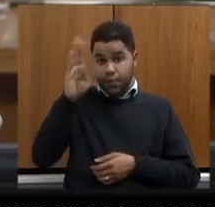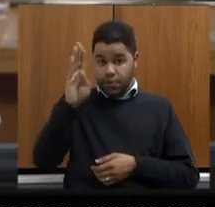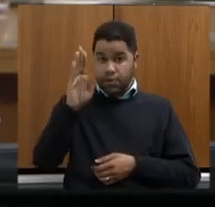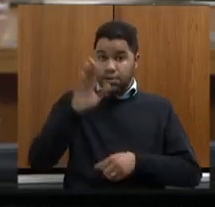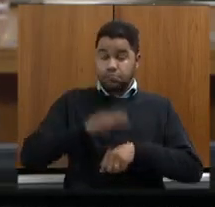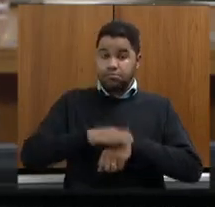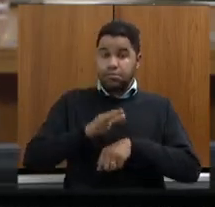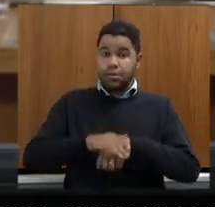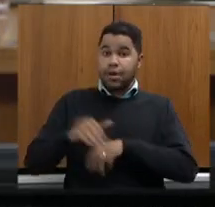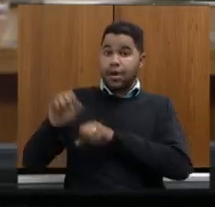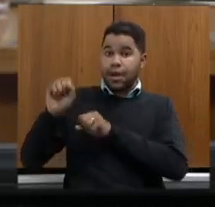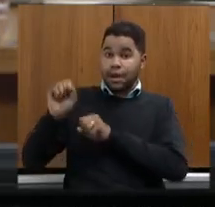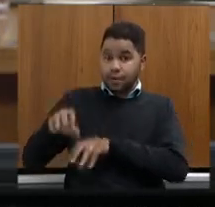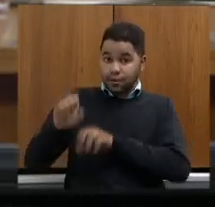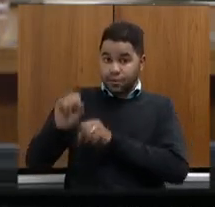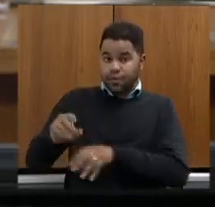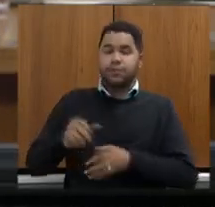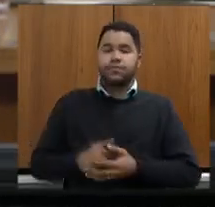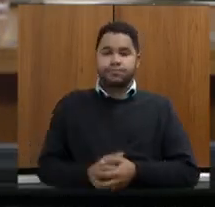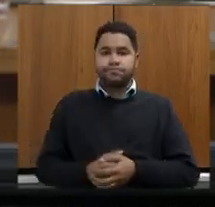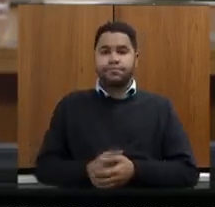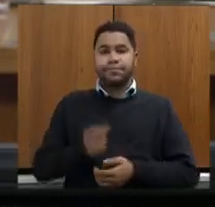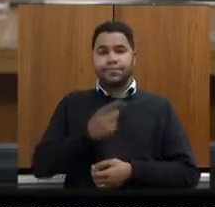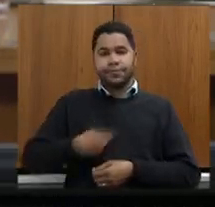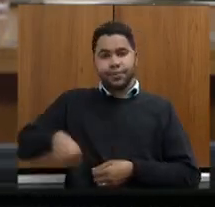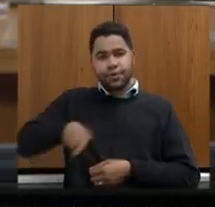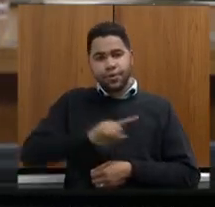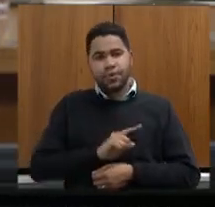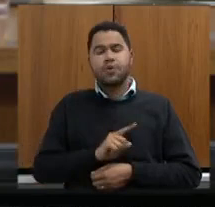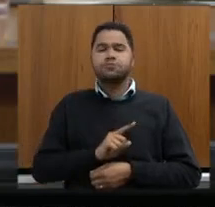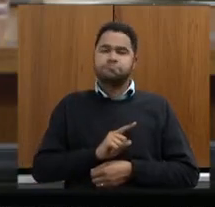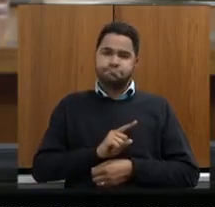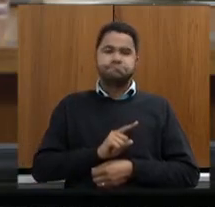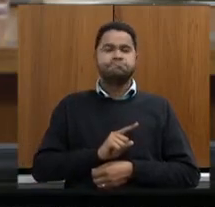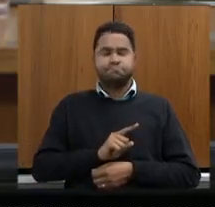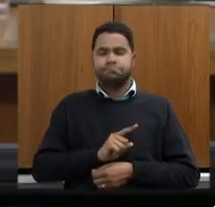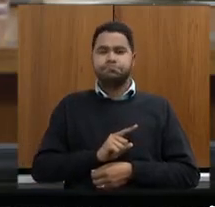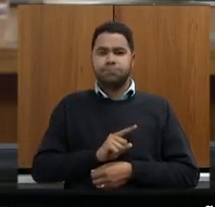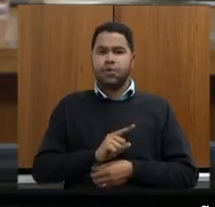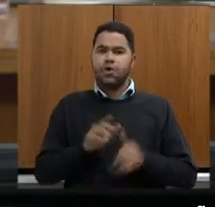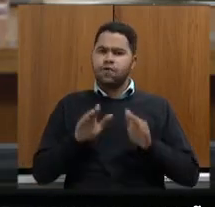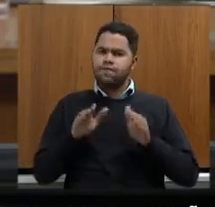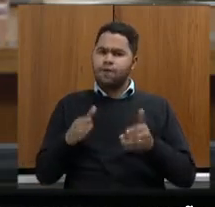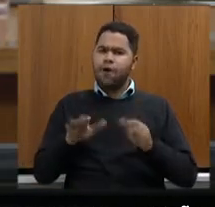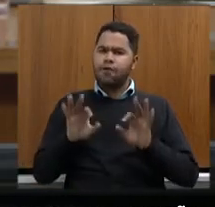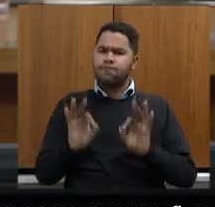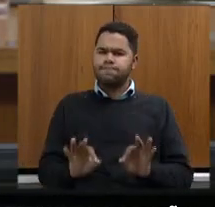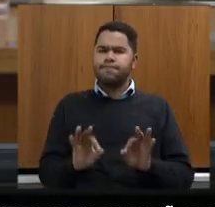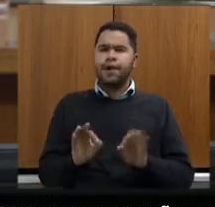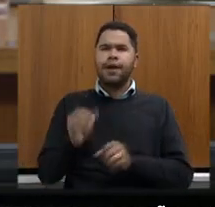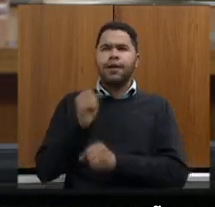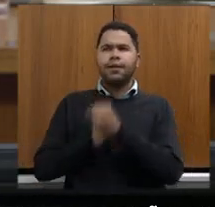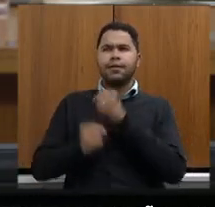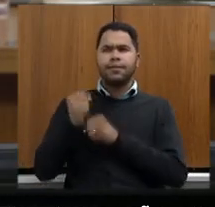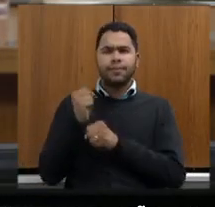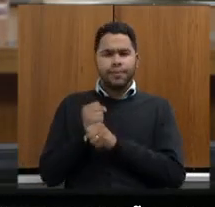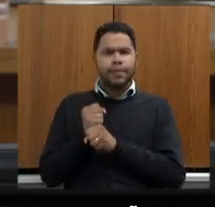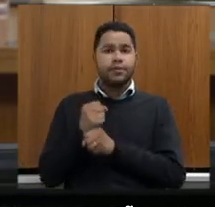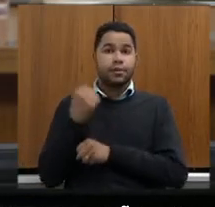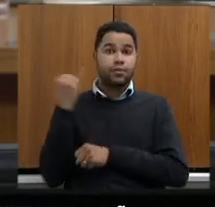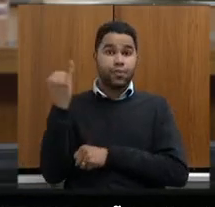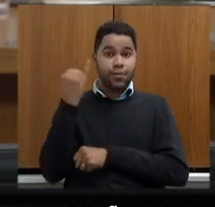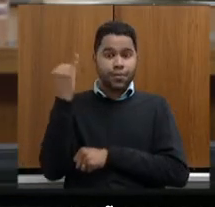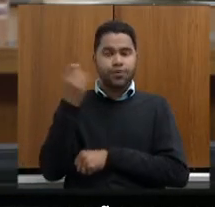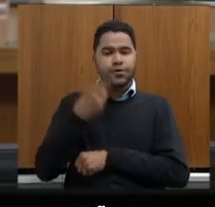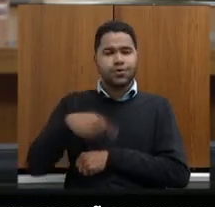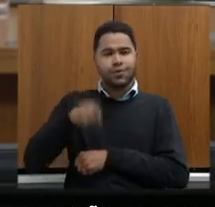mande a educação é para nós é se tem sido um foco muito alto no ano passado acho que é importante